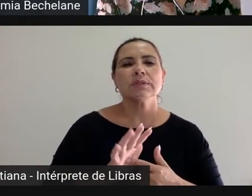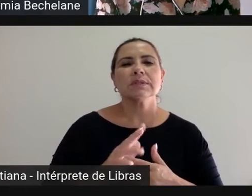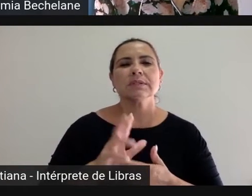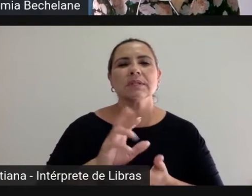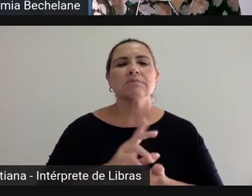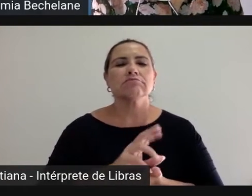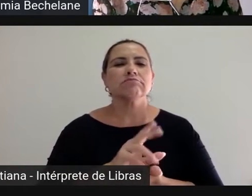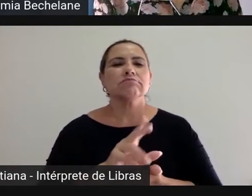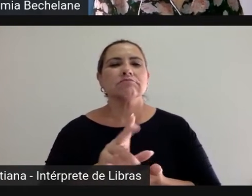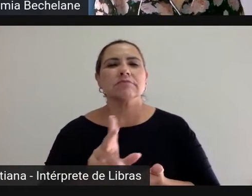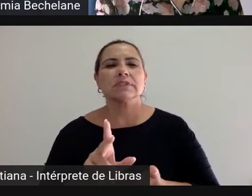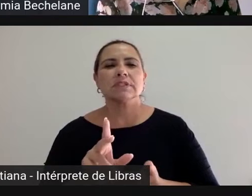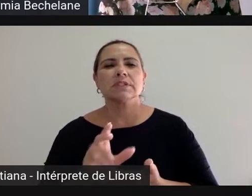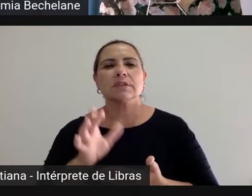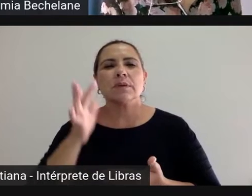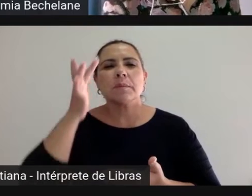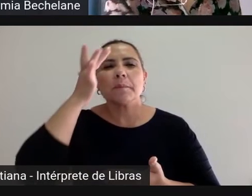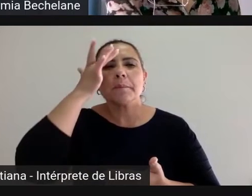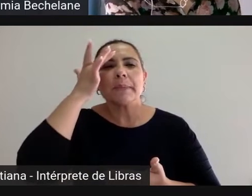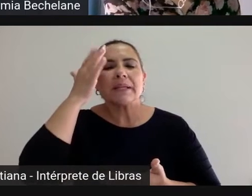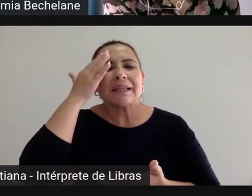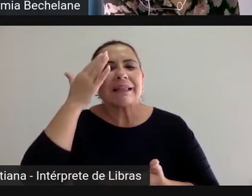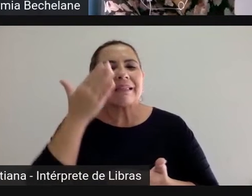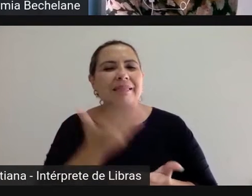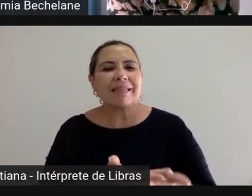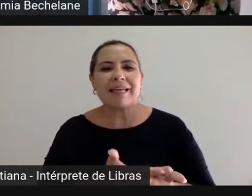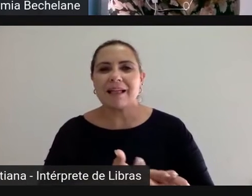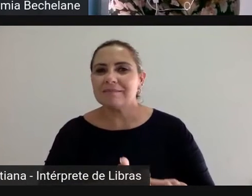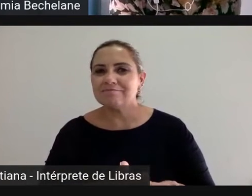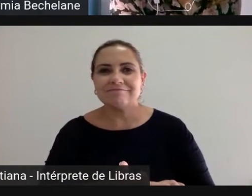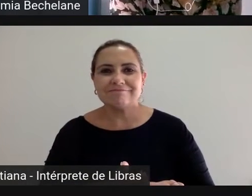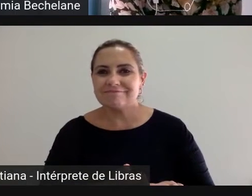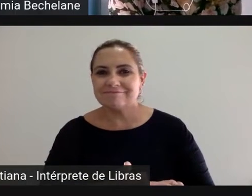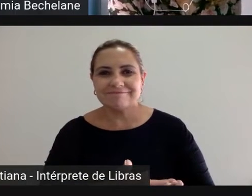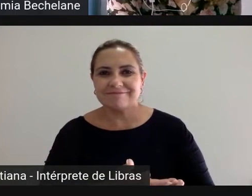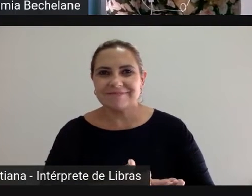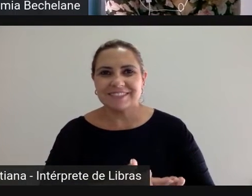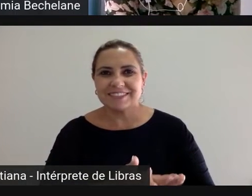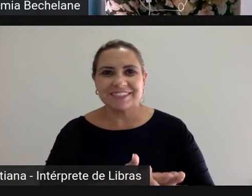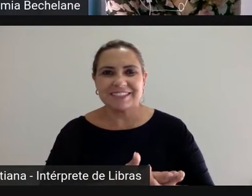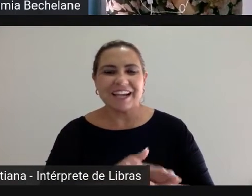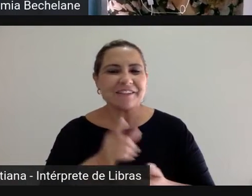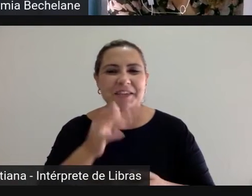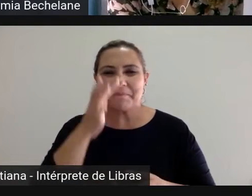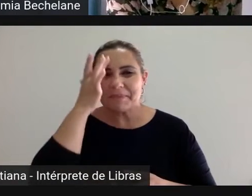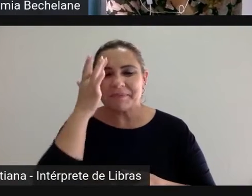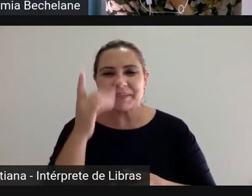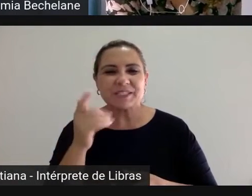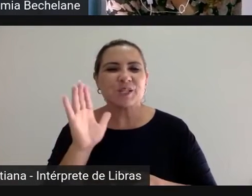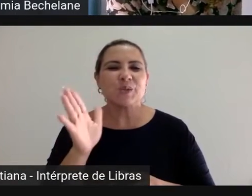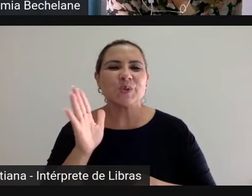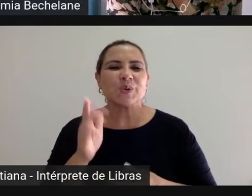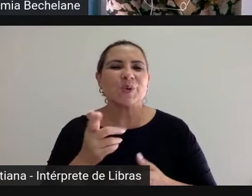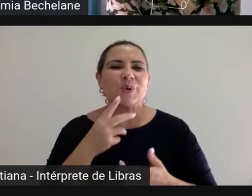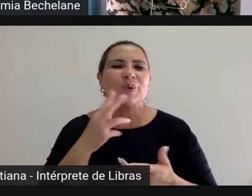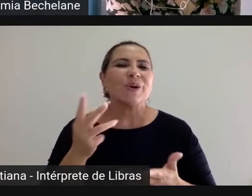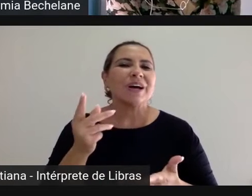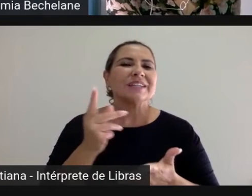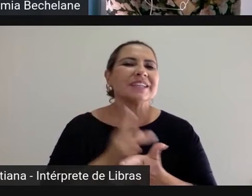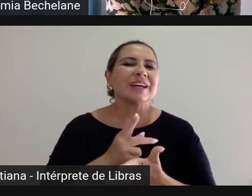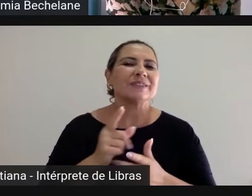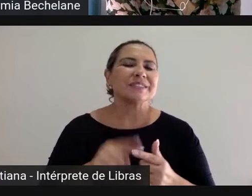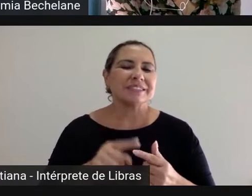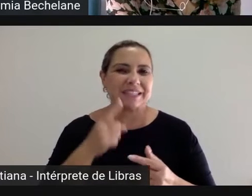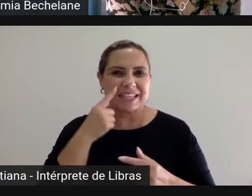polarização, as pessoas acreditam em cada coisa, assim, que Michael Jackson e Elvis estão vivos, e assim, será que o